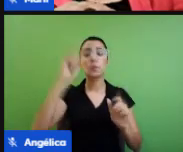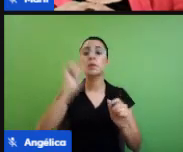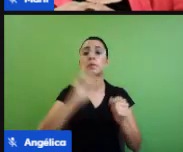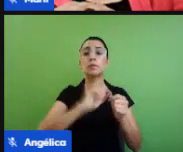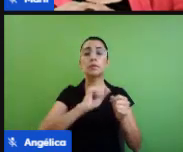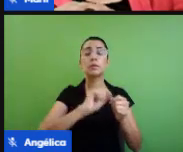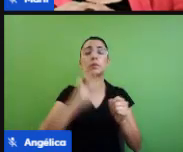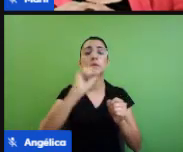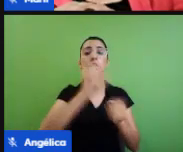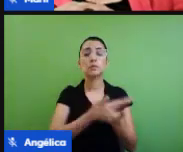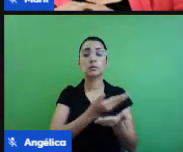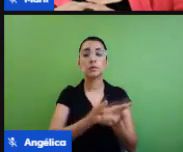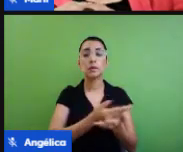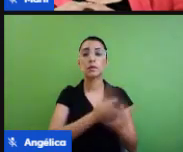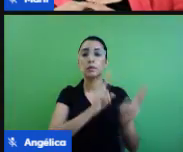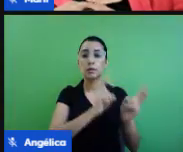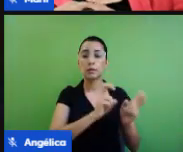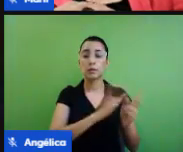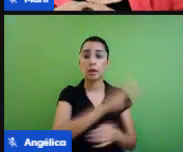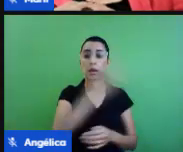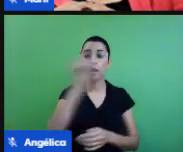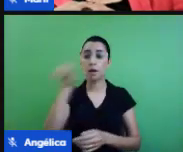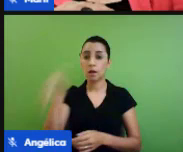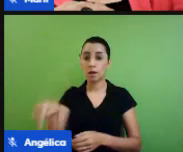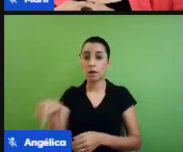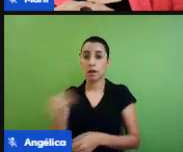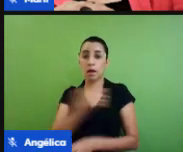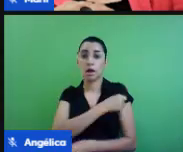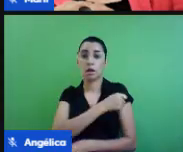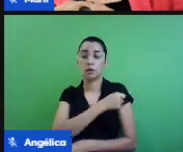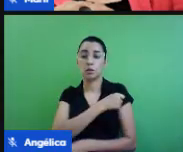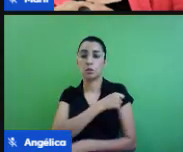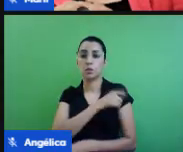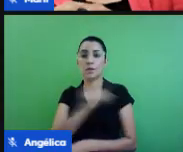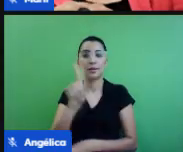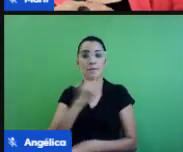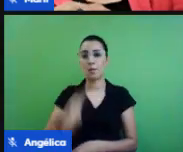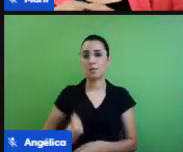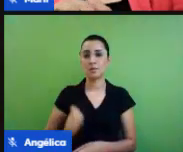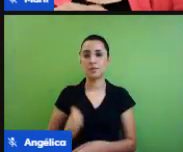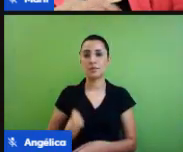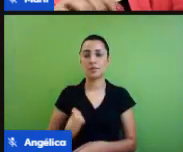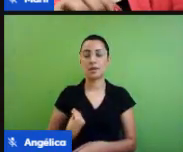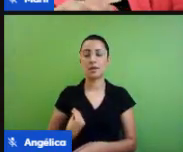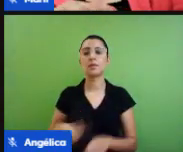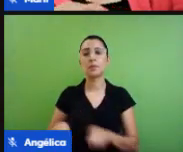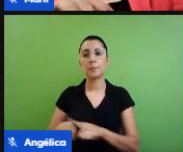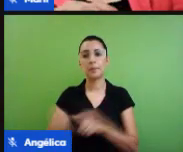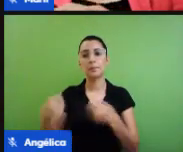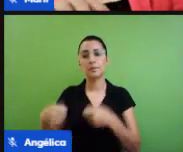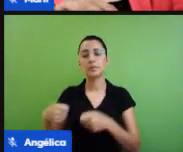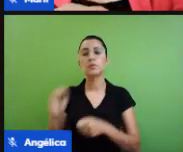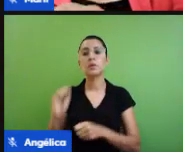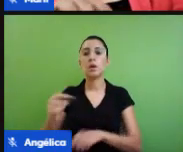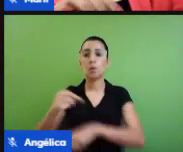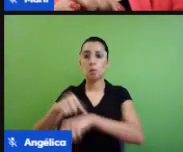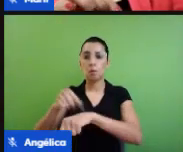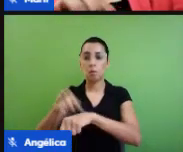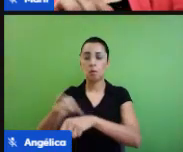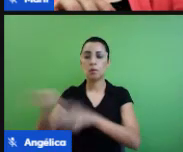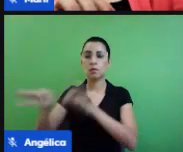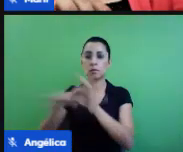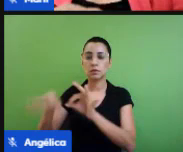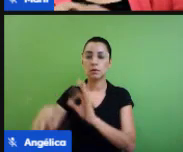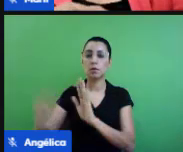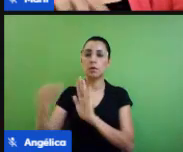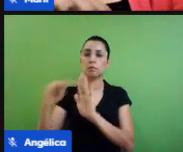estudar. O aluno não presencial, ele também tem que ter isso, ele tem que ter seu horário. Então, nós fizemos um